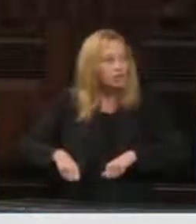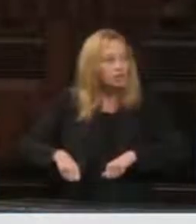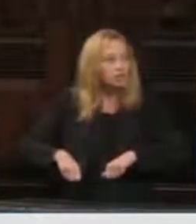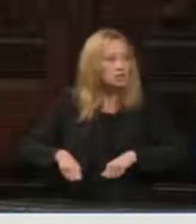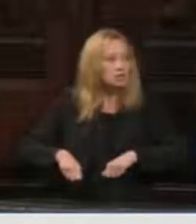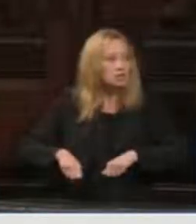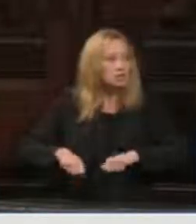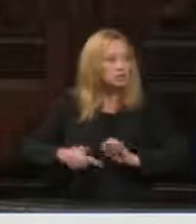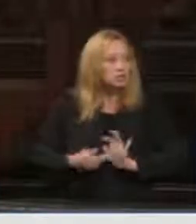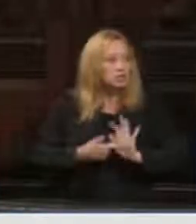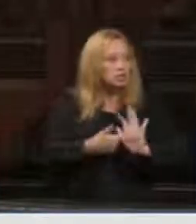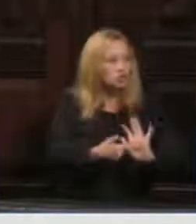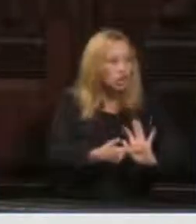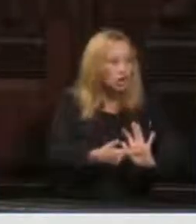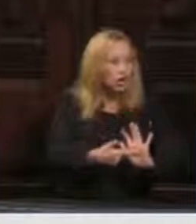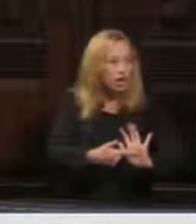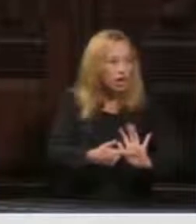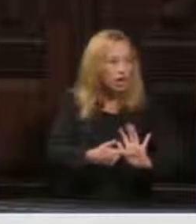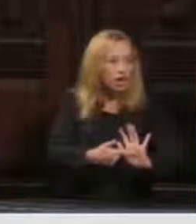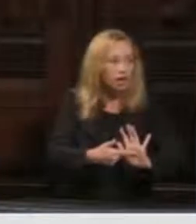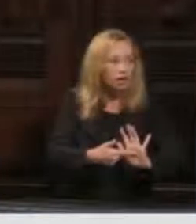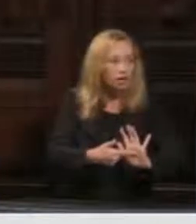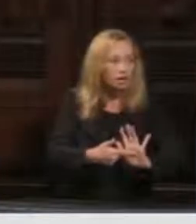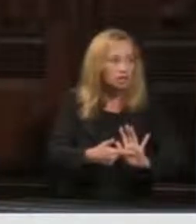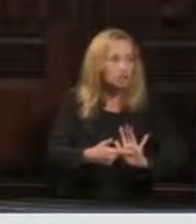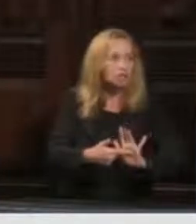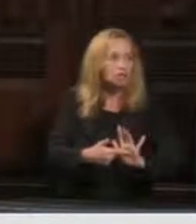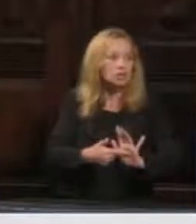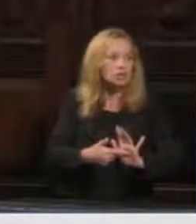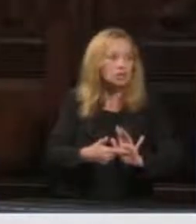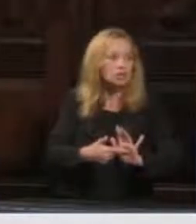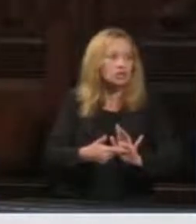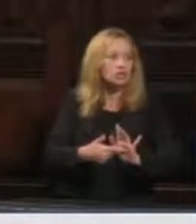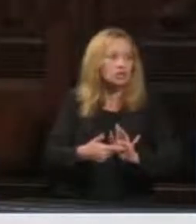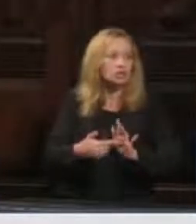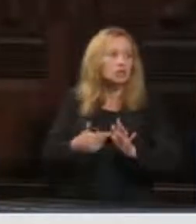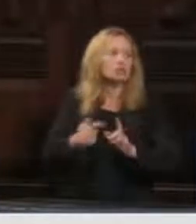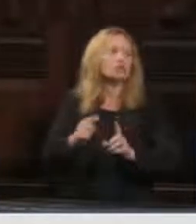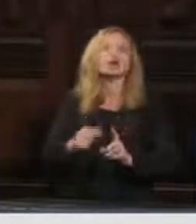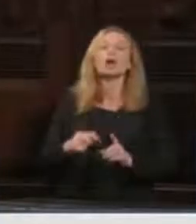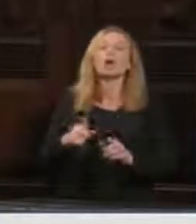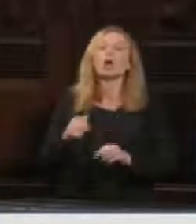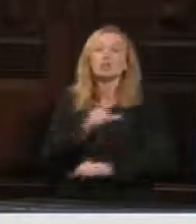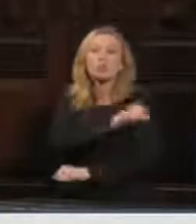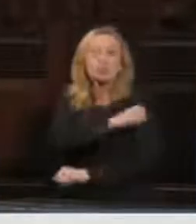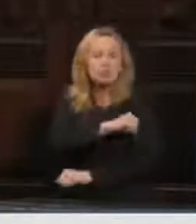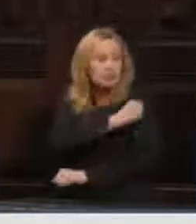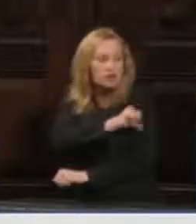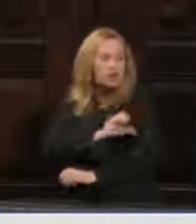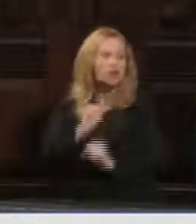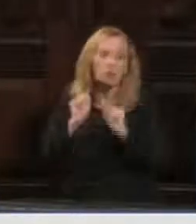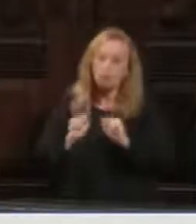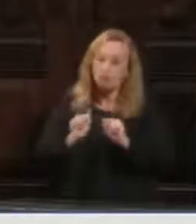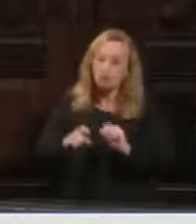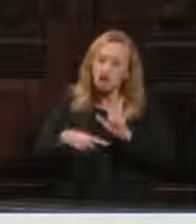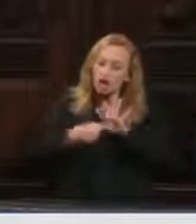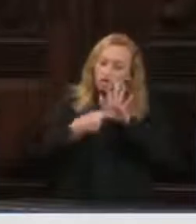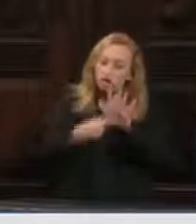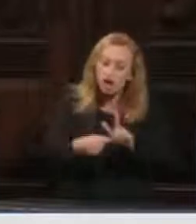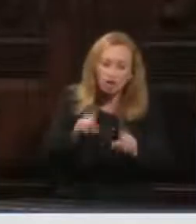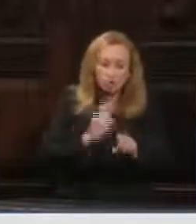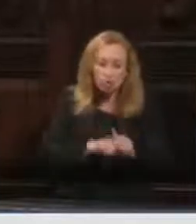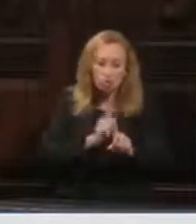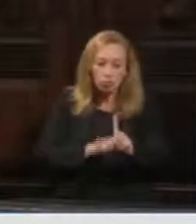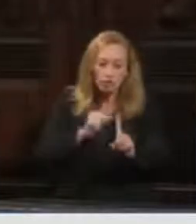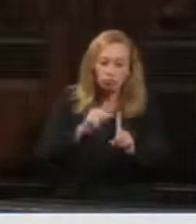lá fazer parto, está na lei, o profissional enfermeiro faz parto, faz